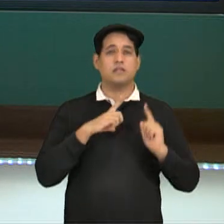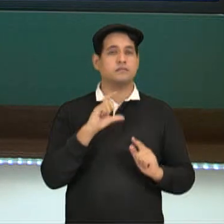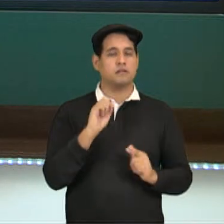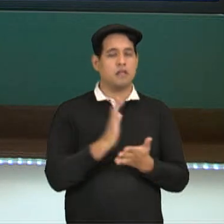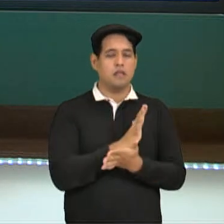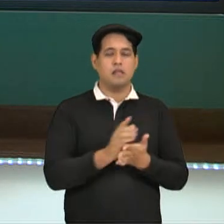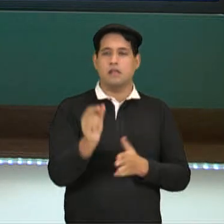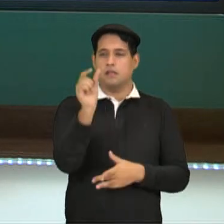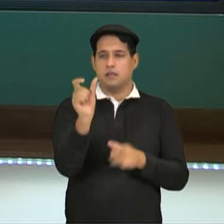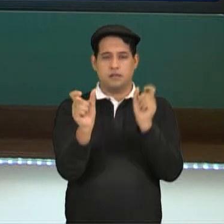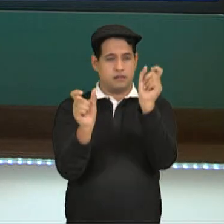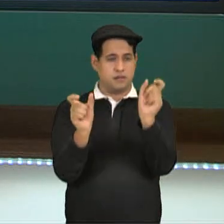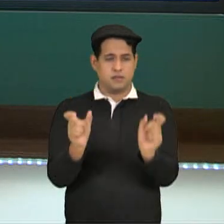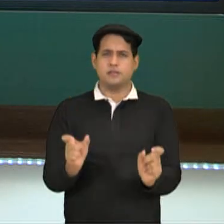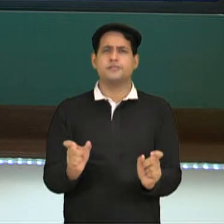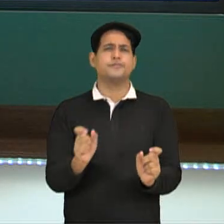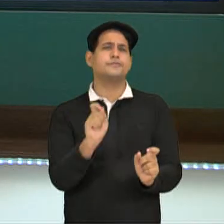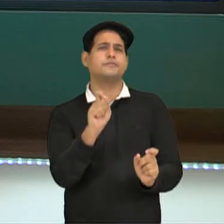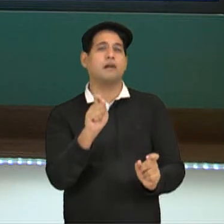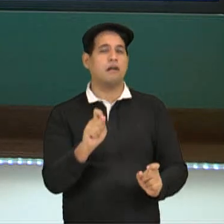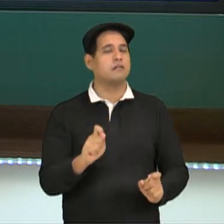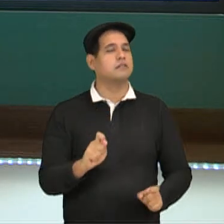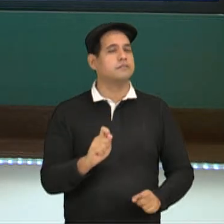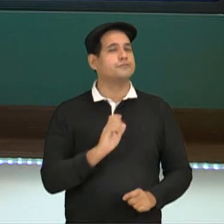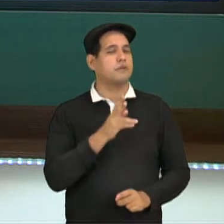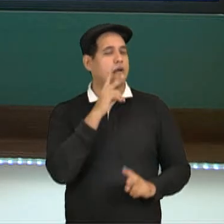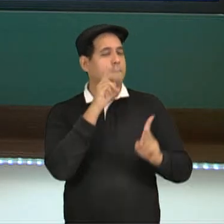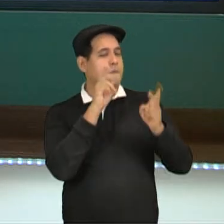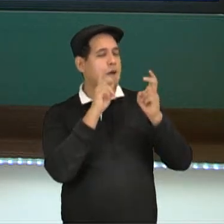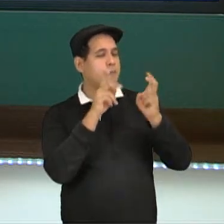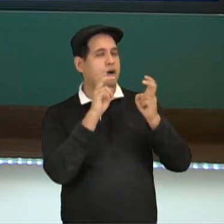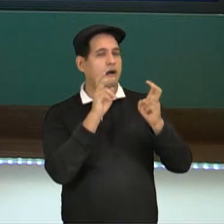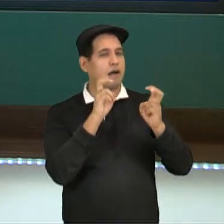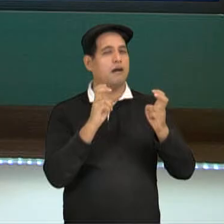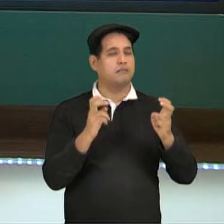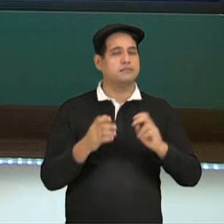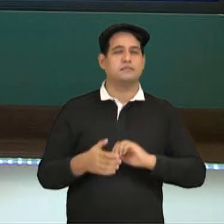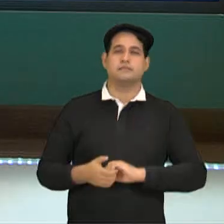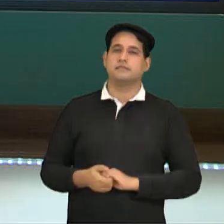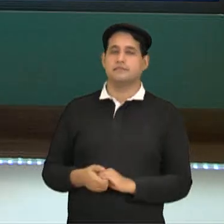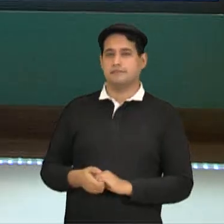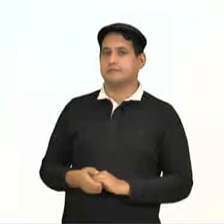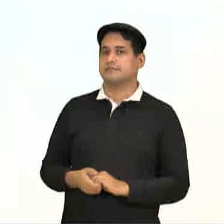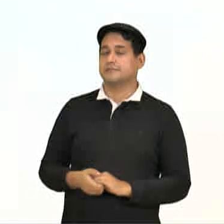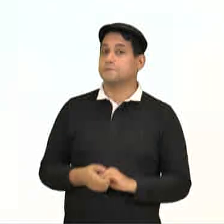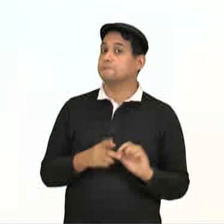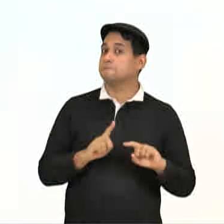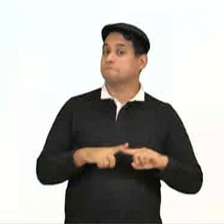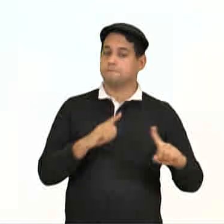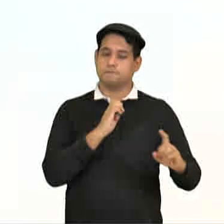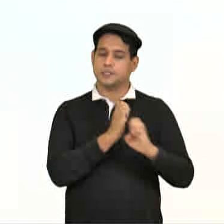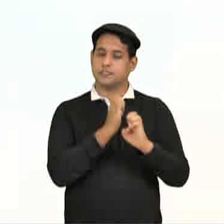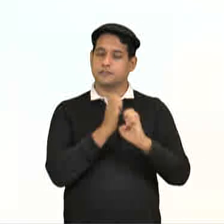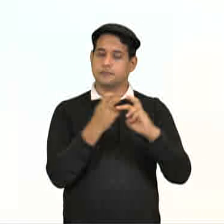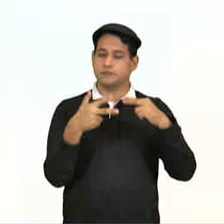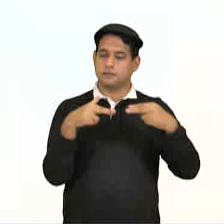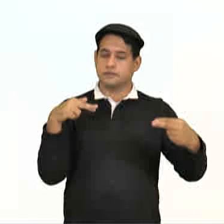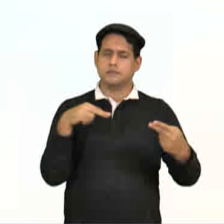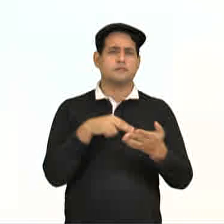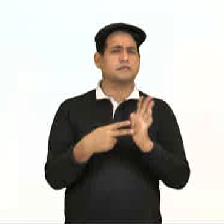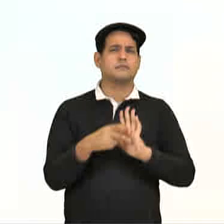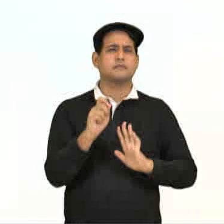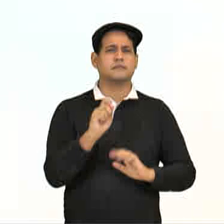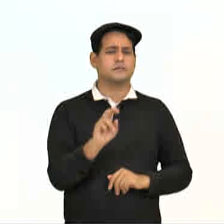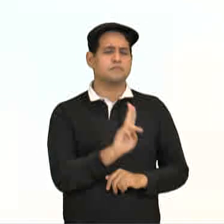alguma característica, mas aquela característica que eu já observava de maneira natural. Já a engenharia genética, ela vai